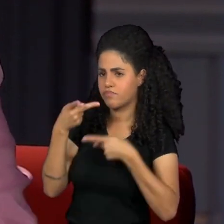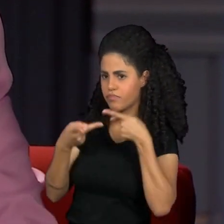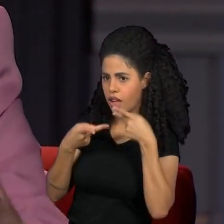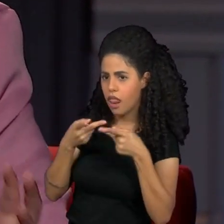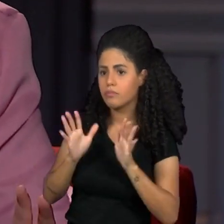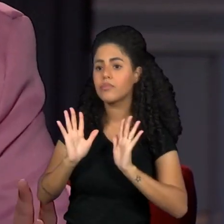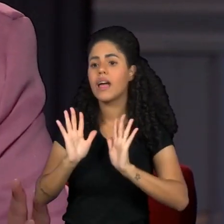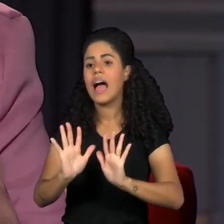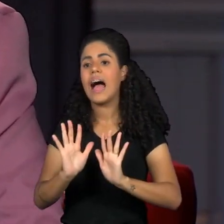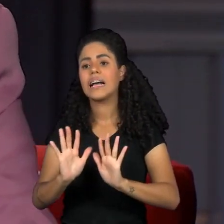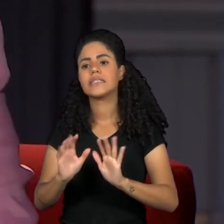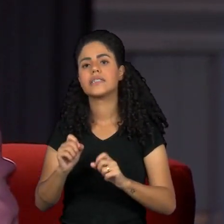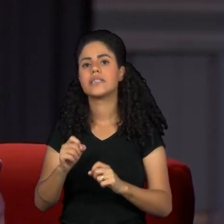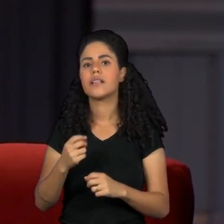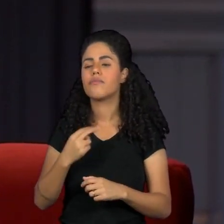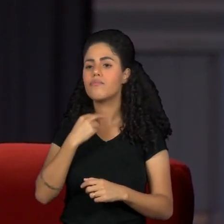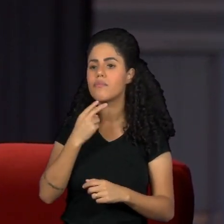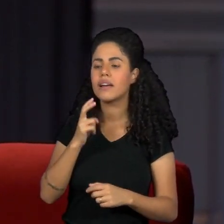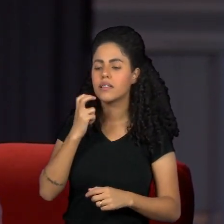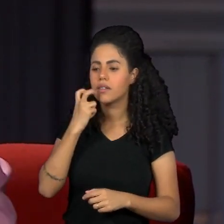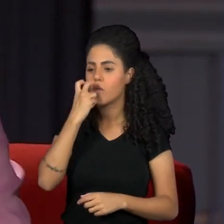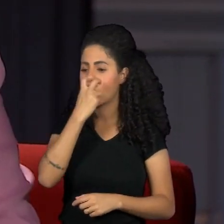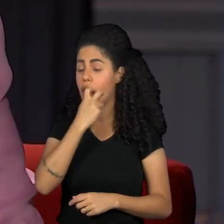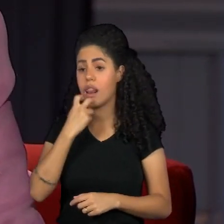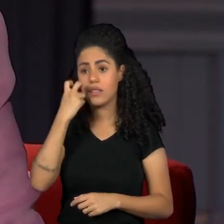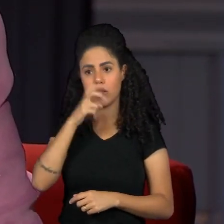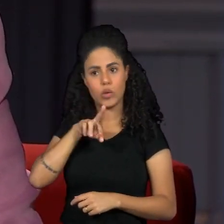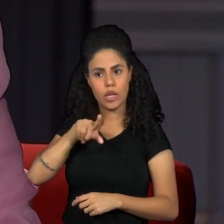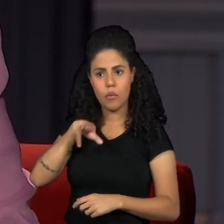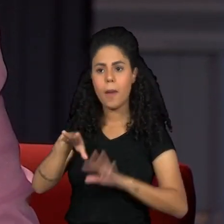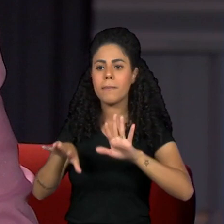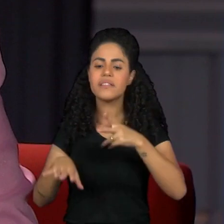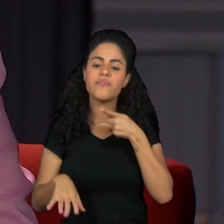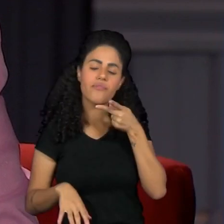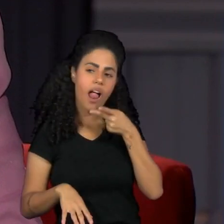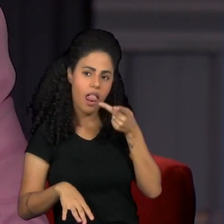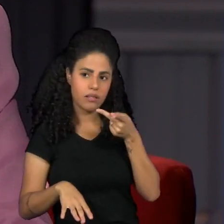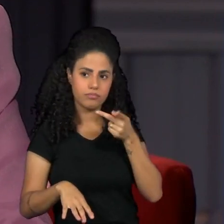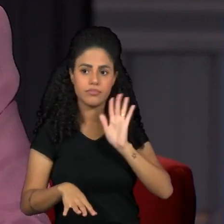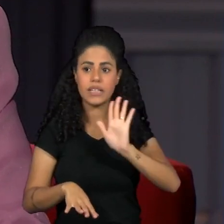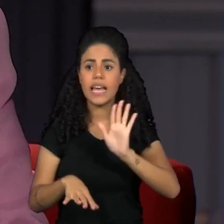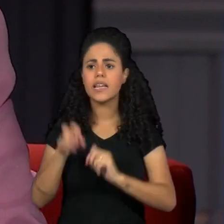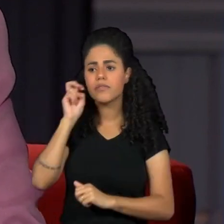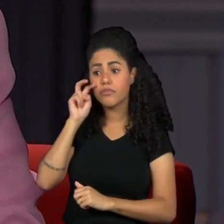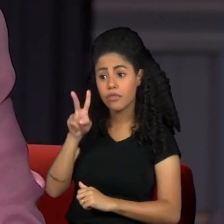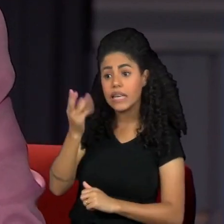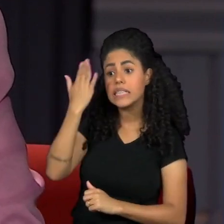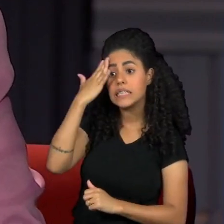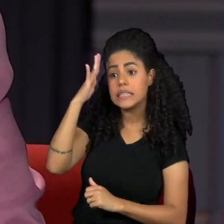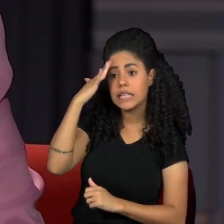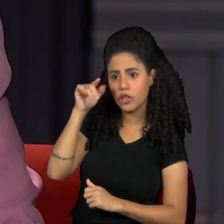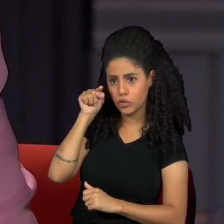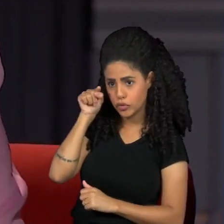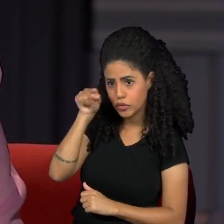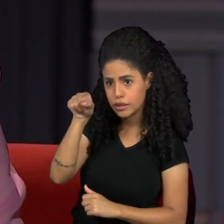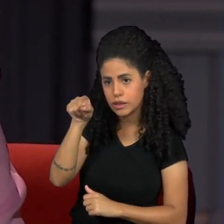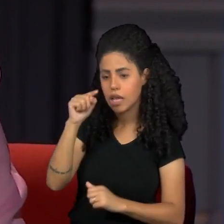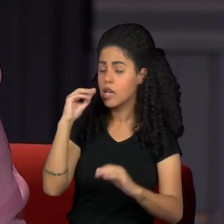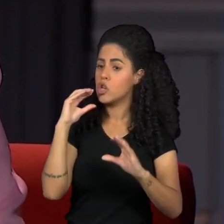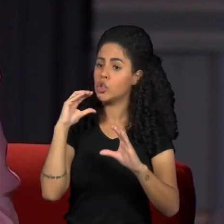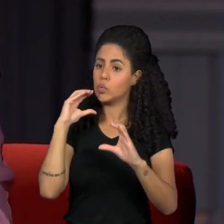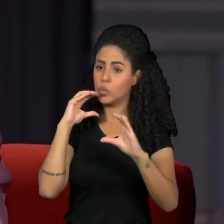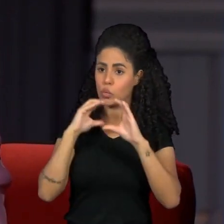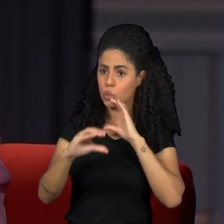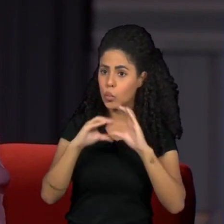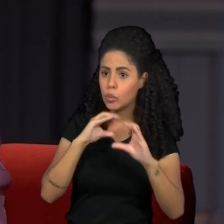são verbais, mas não oralizados. O que significa isso? Que eles te entendem, eles se comunicam,